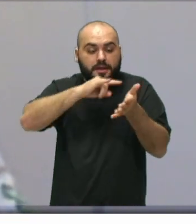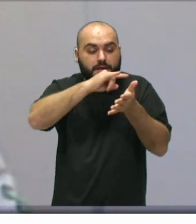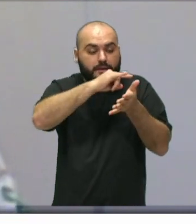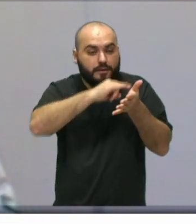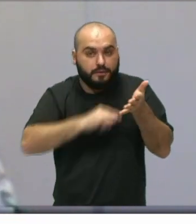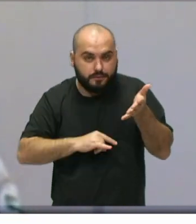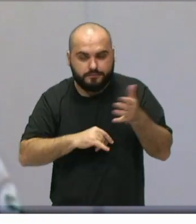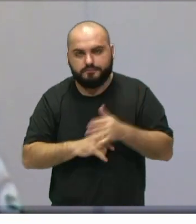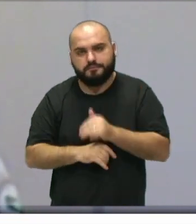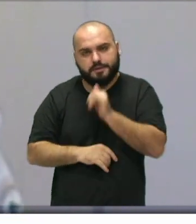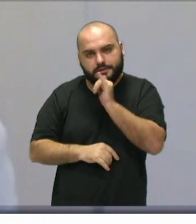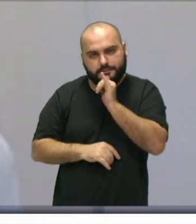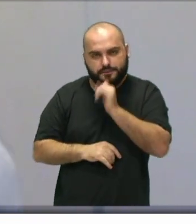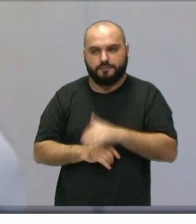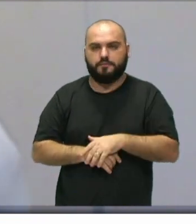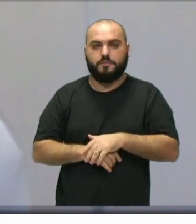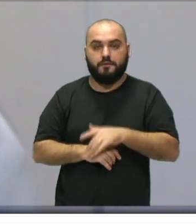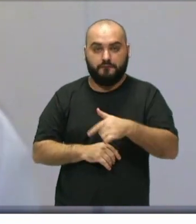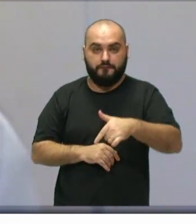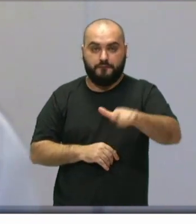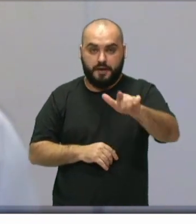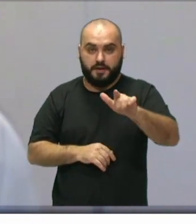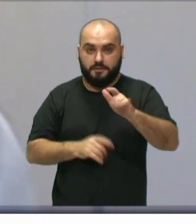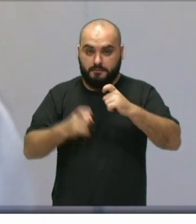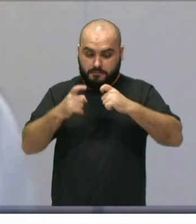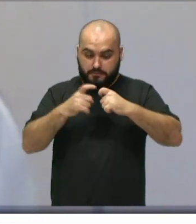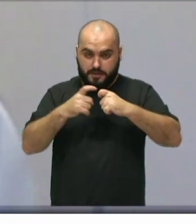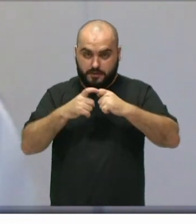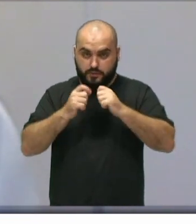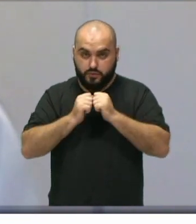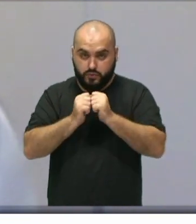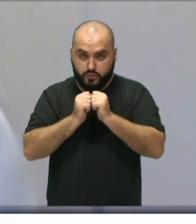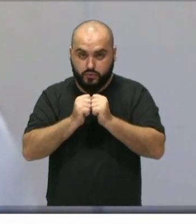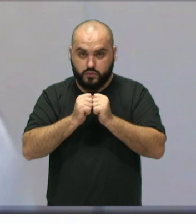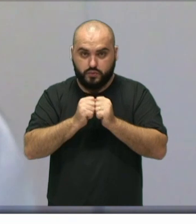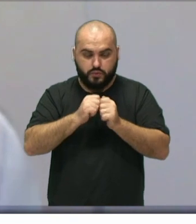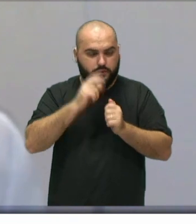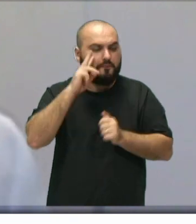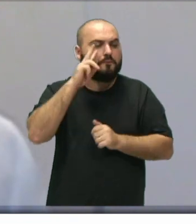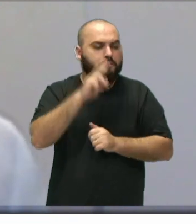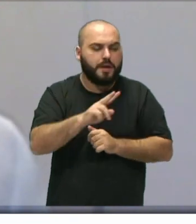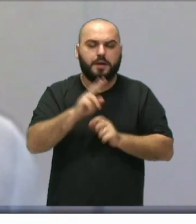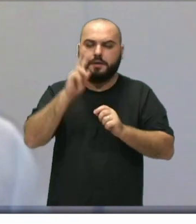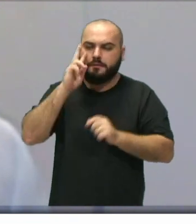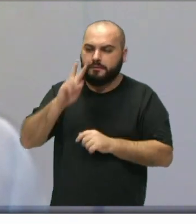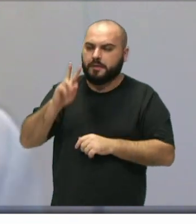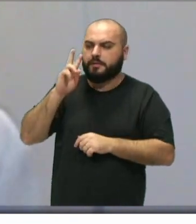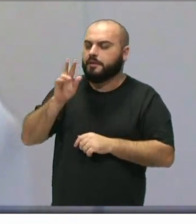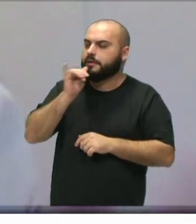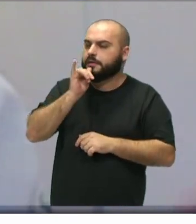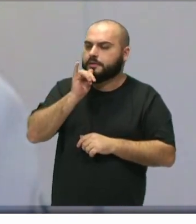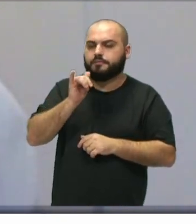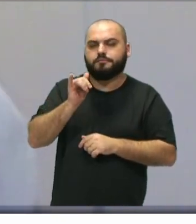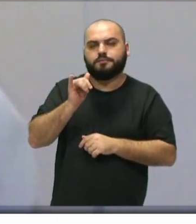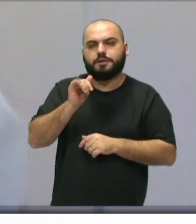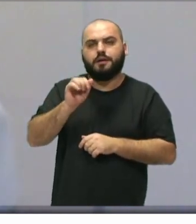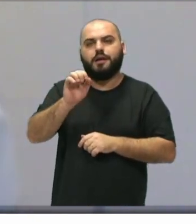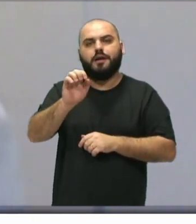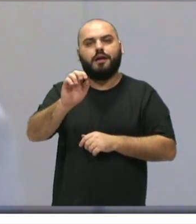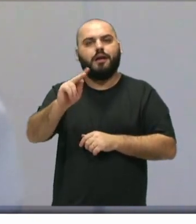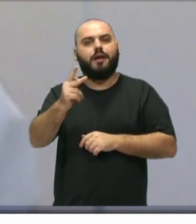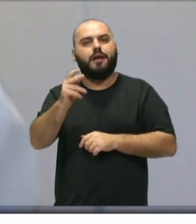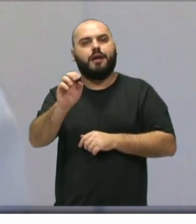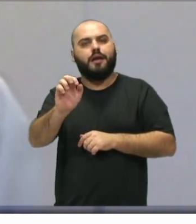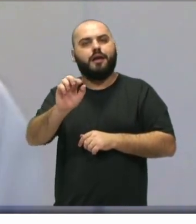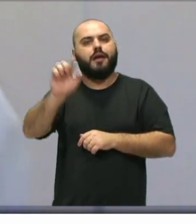documentar. Então, por exemplo, você vai para uma perícia médica documentando que você tem, vamos pegar a hérnia de disco, que